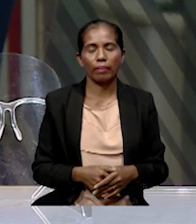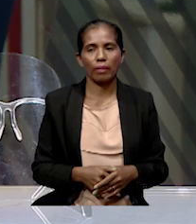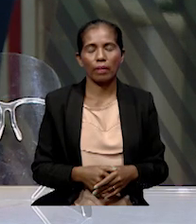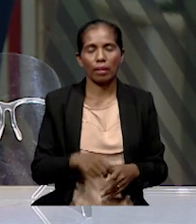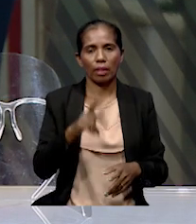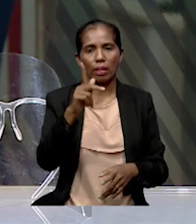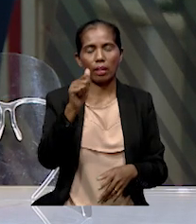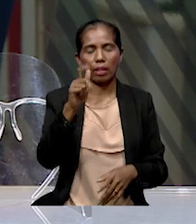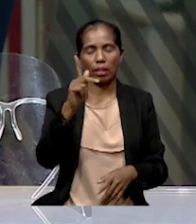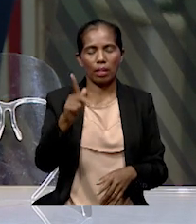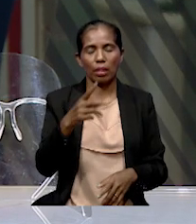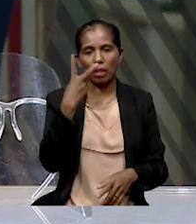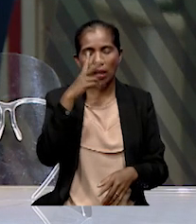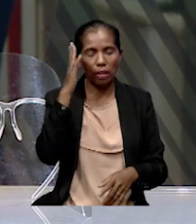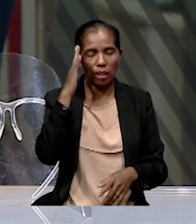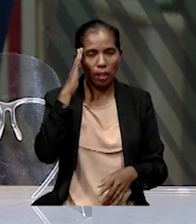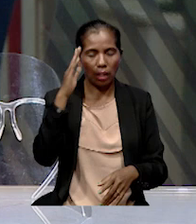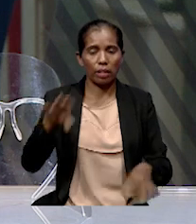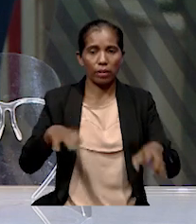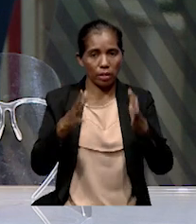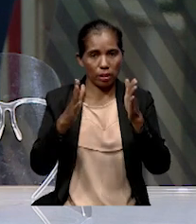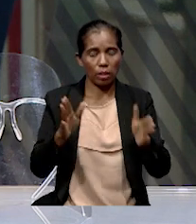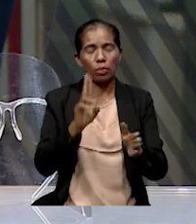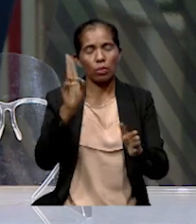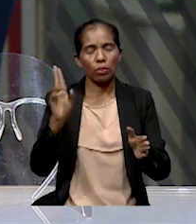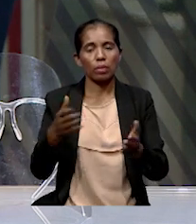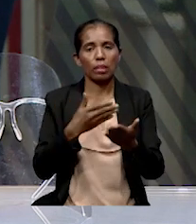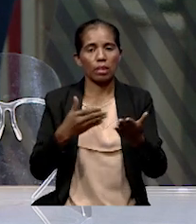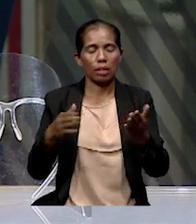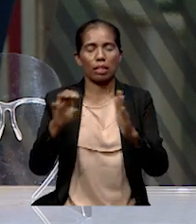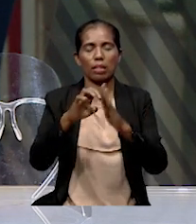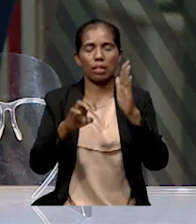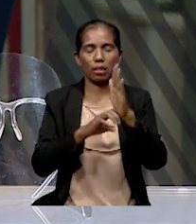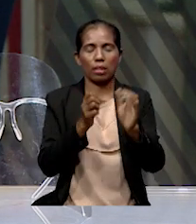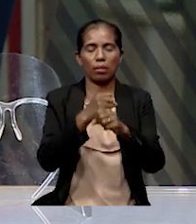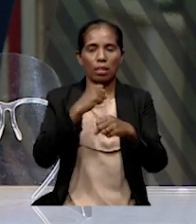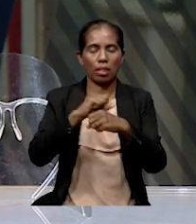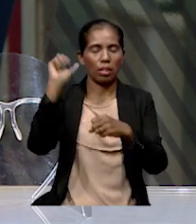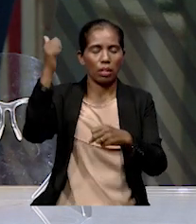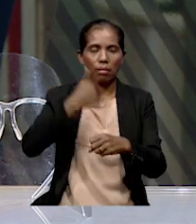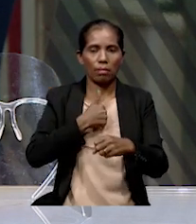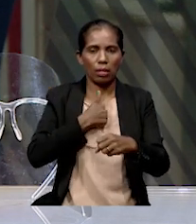CAC detecta funcionário público que o balão usa patrimônio Estado ou de ralo campanha para eleição presidencial.